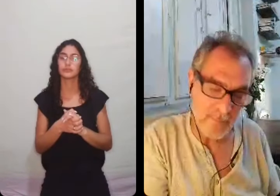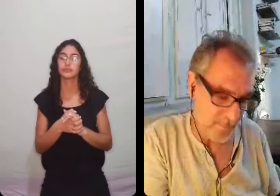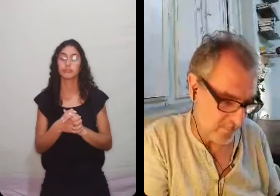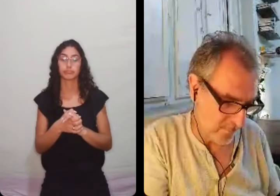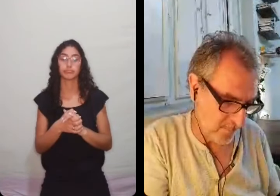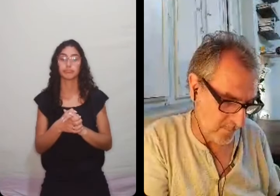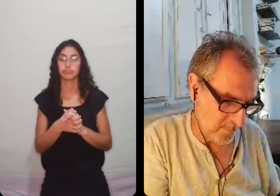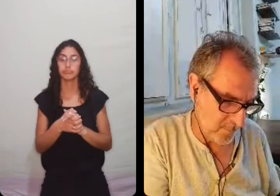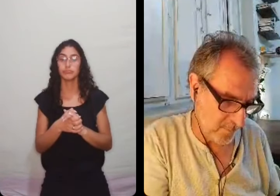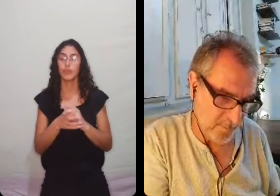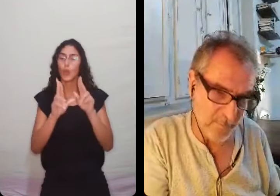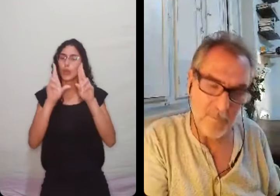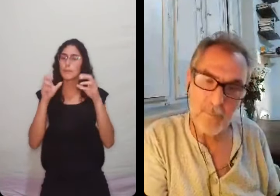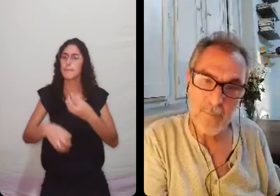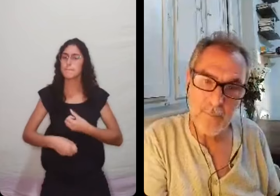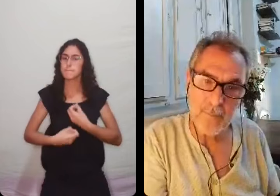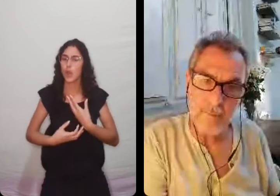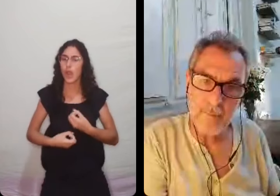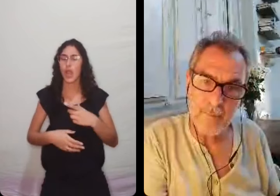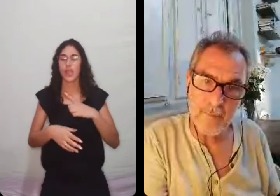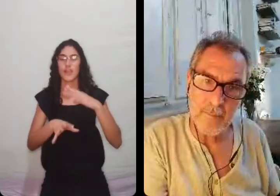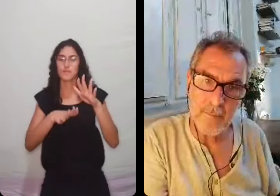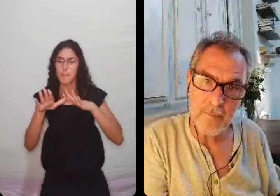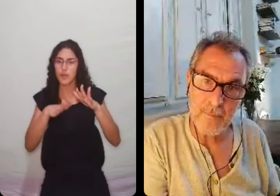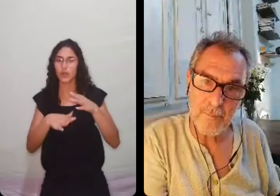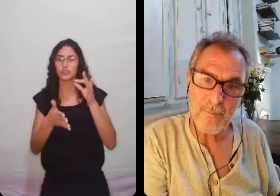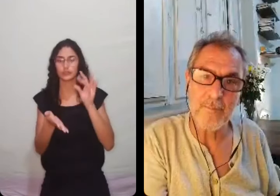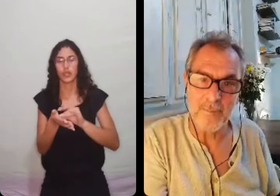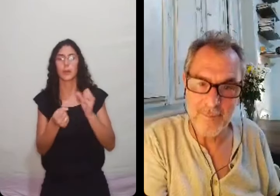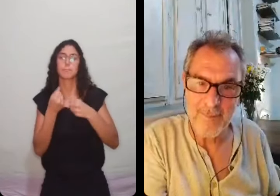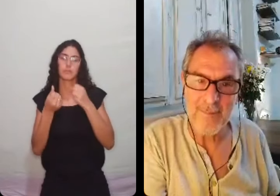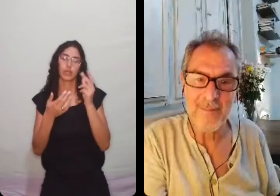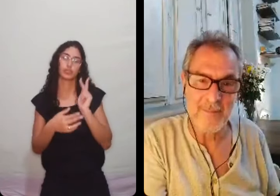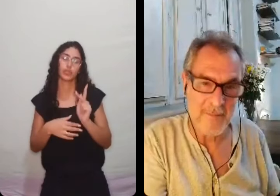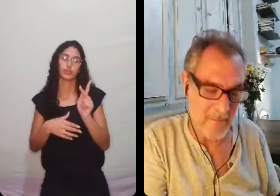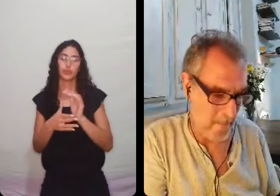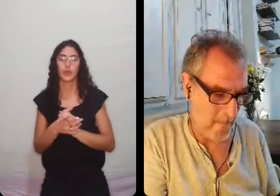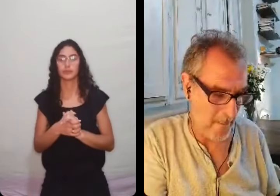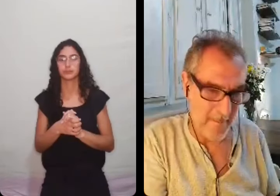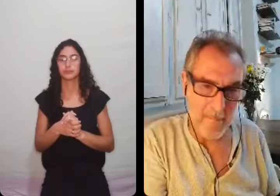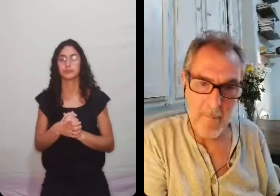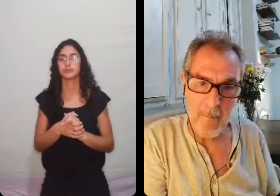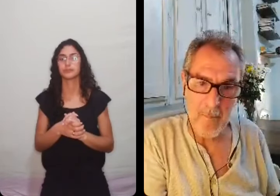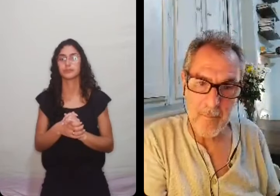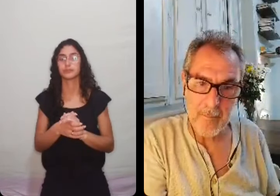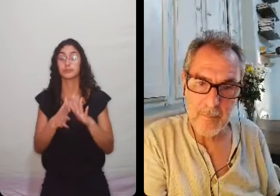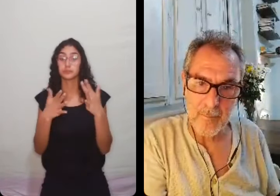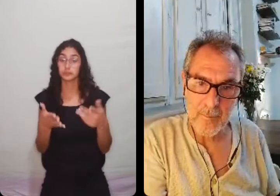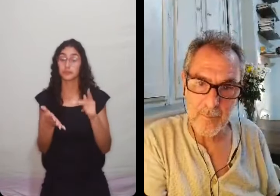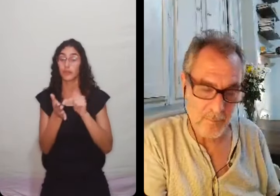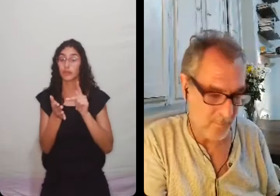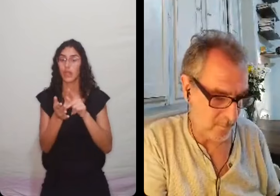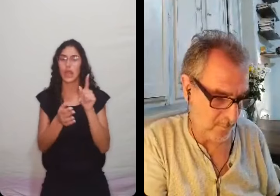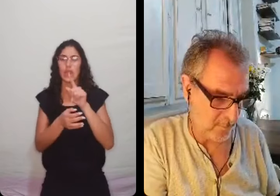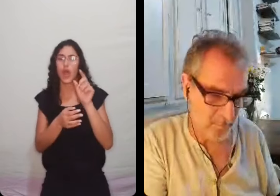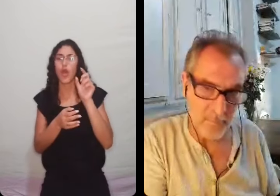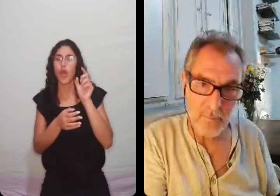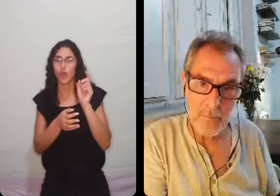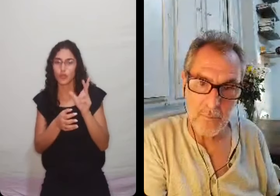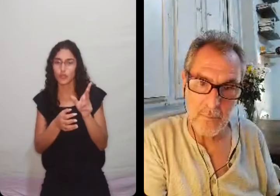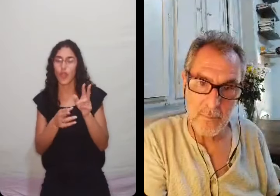mobilizou, de fato, Jussara. Pode continuar um pouquinho mais. É, e na verdade, não só essa relação,